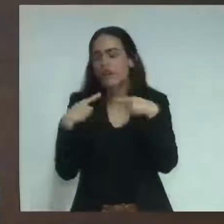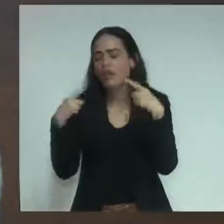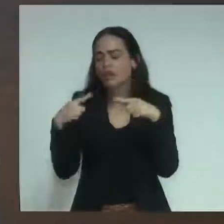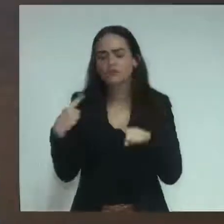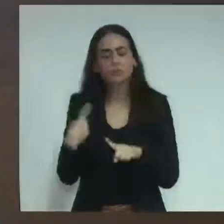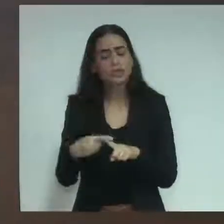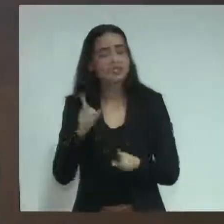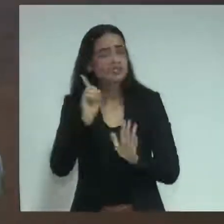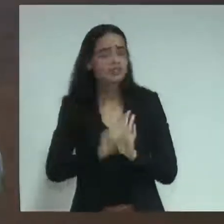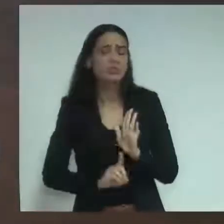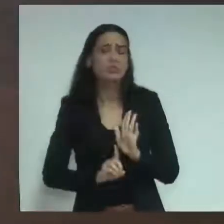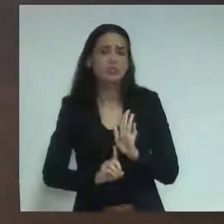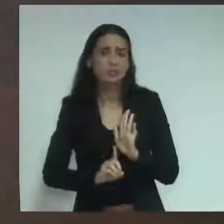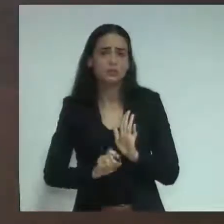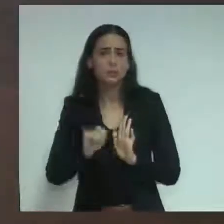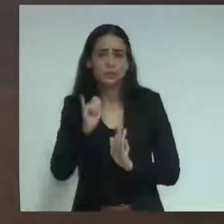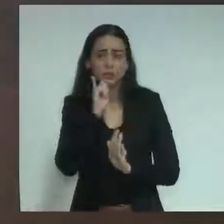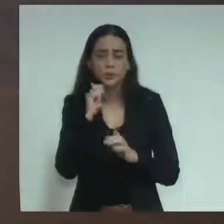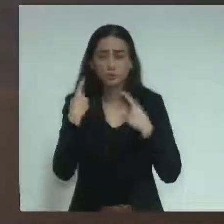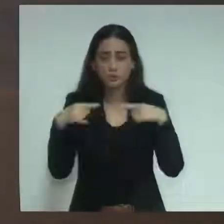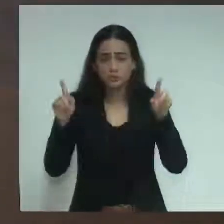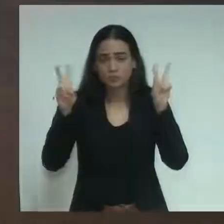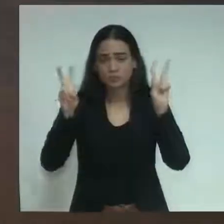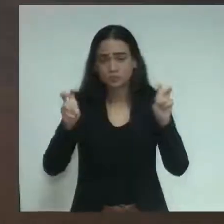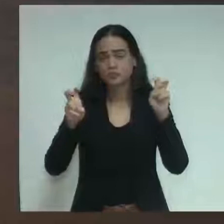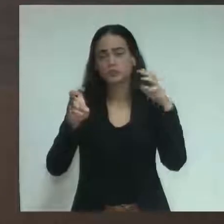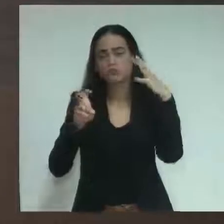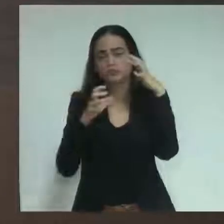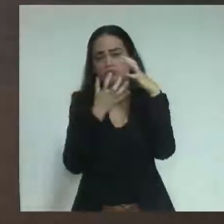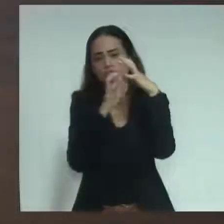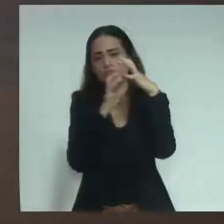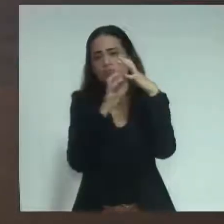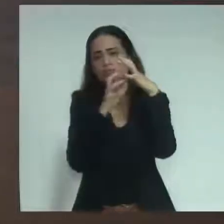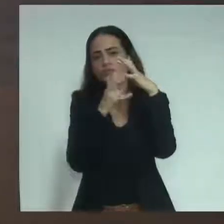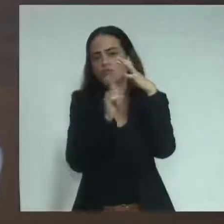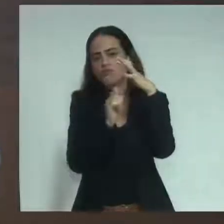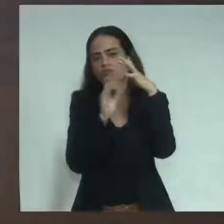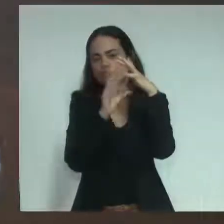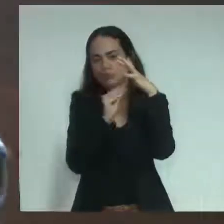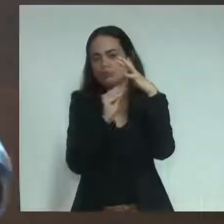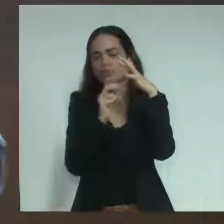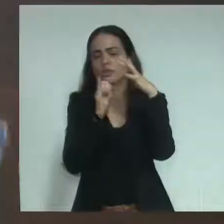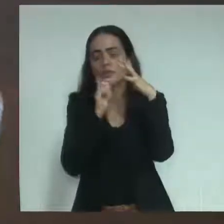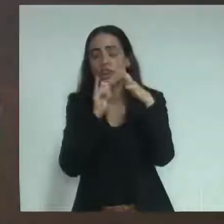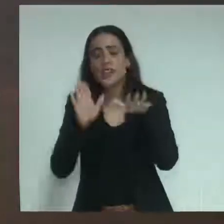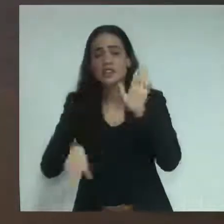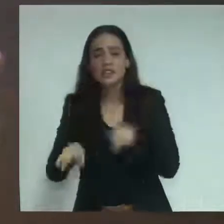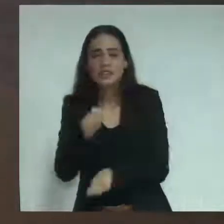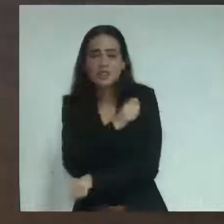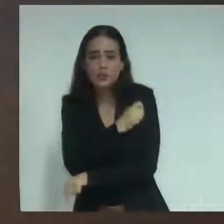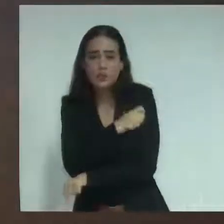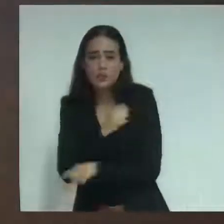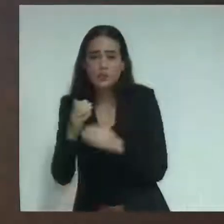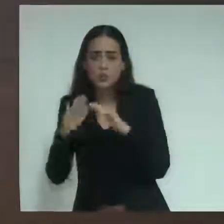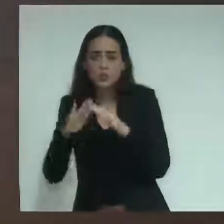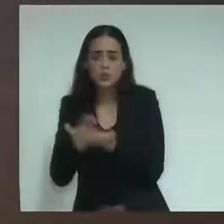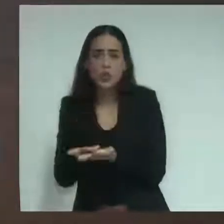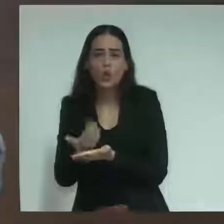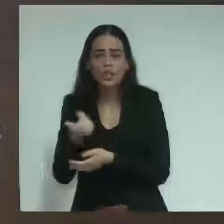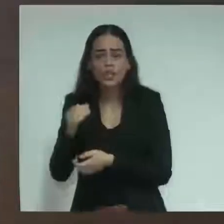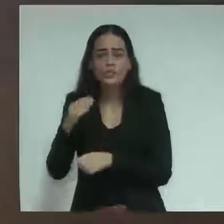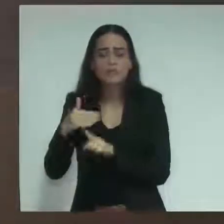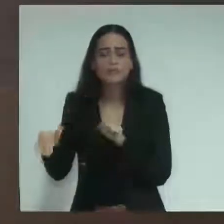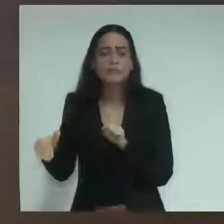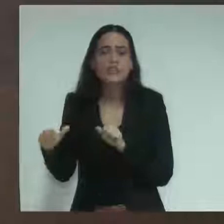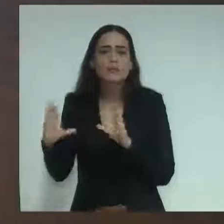lâmpada queimada, principalmente para os alunos que saem depois das 10, às 10h30, para os alunos e as alunas